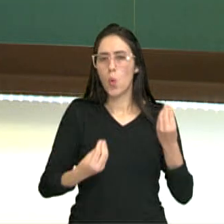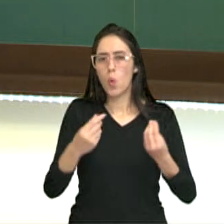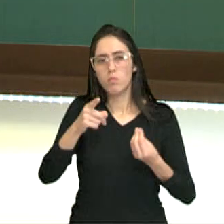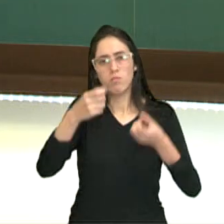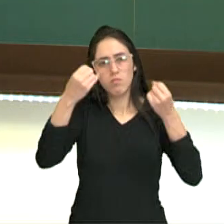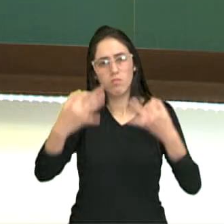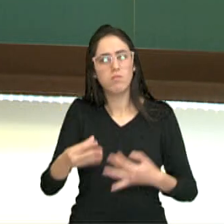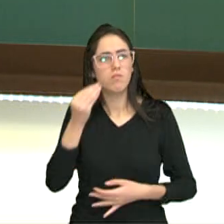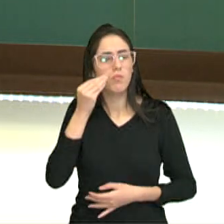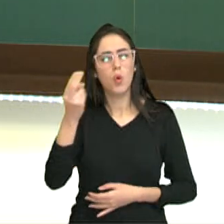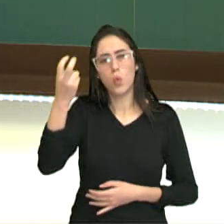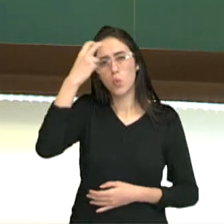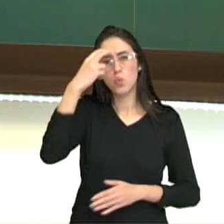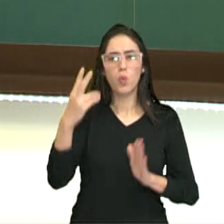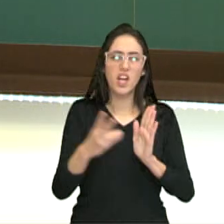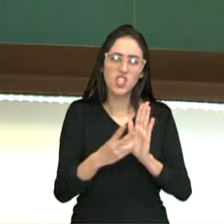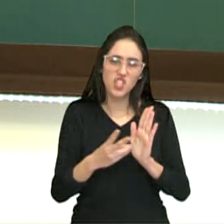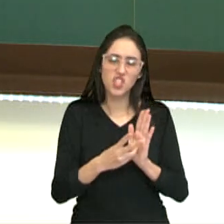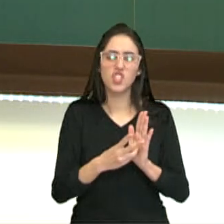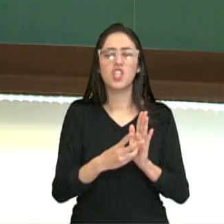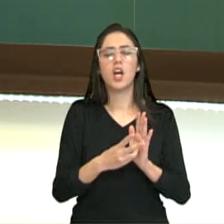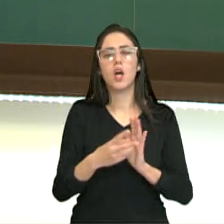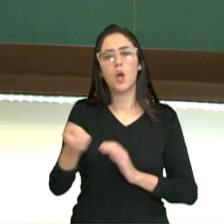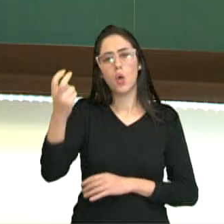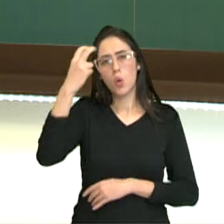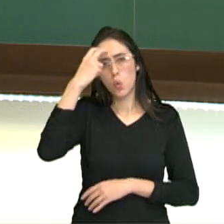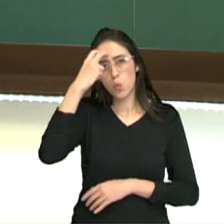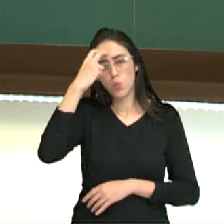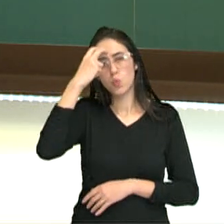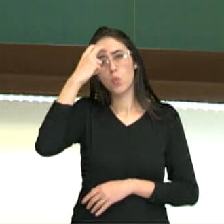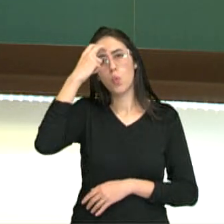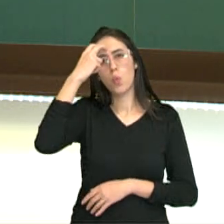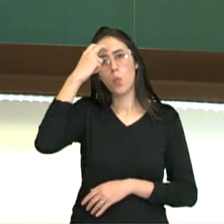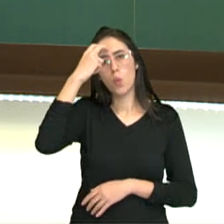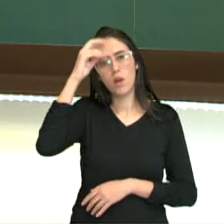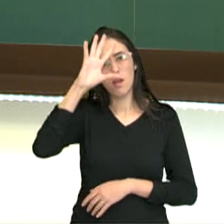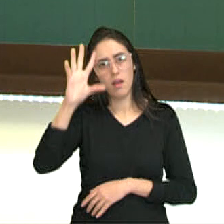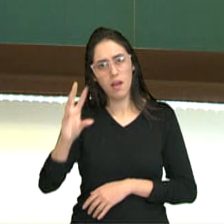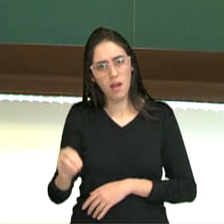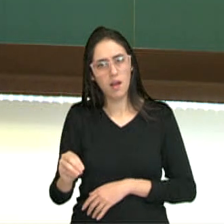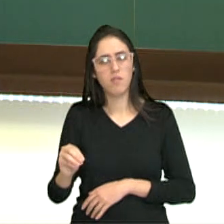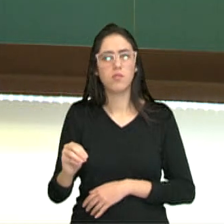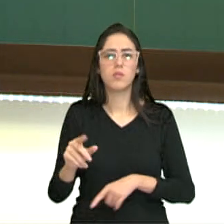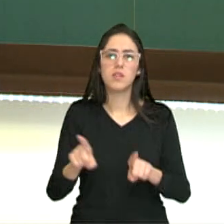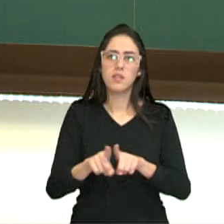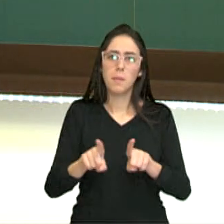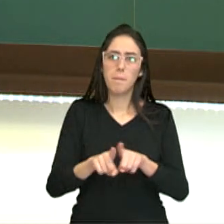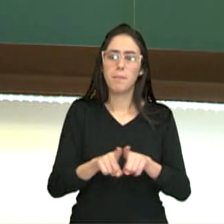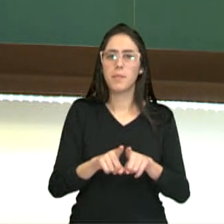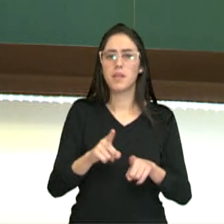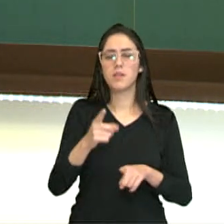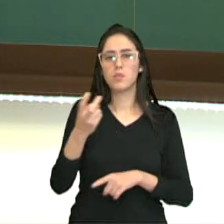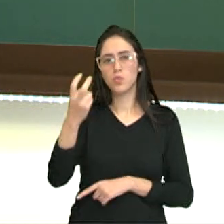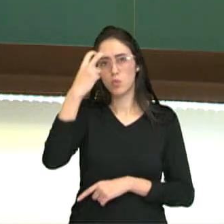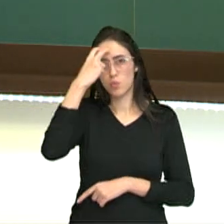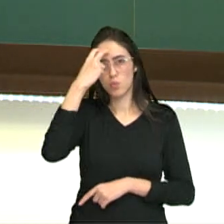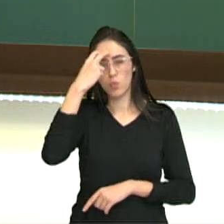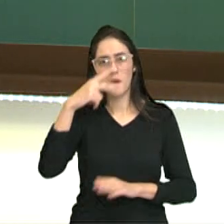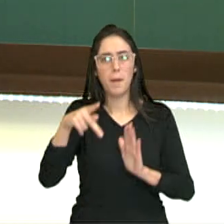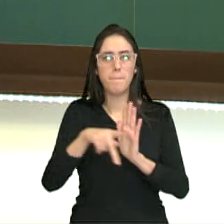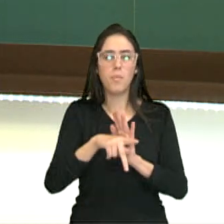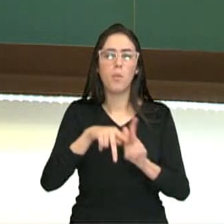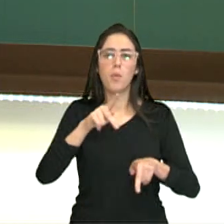das culturas indígenas, quanto das culturas de matriz afro, e também a contribuição